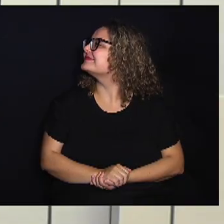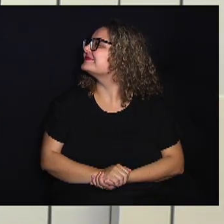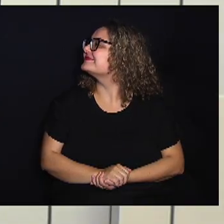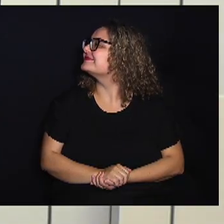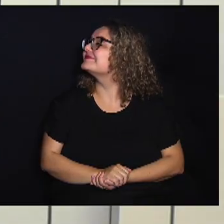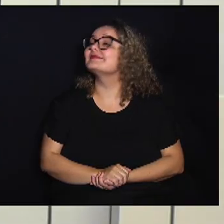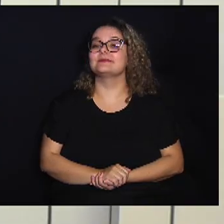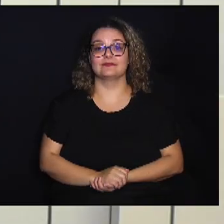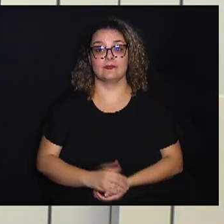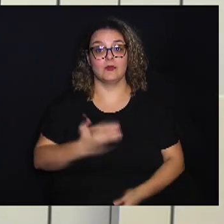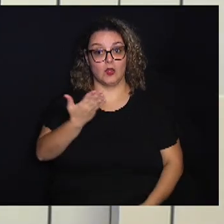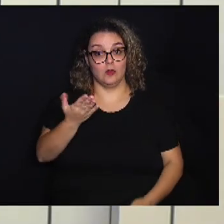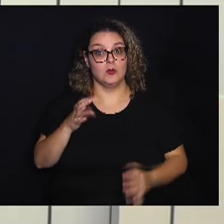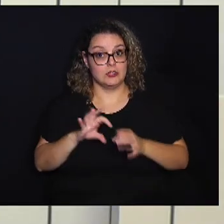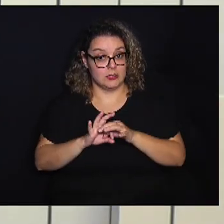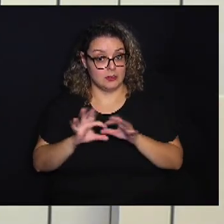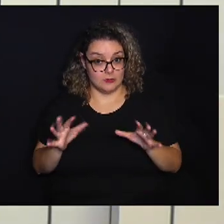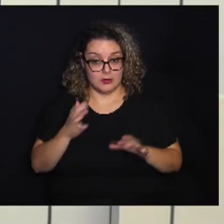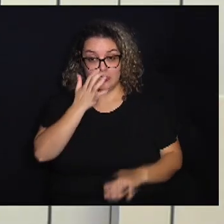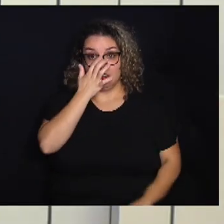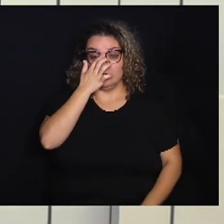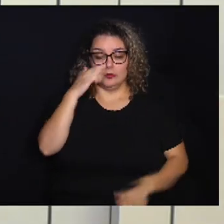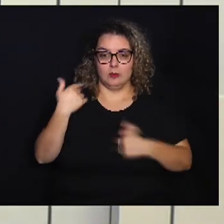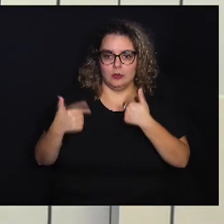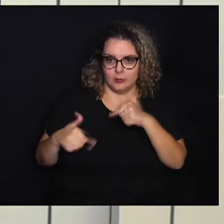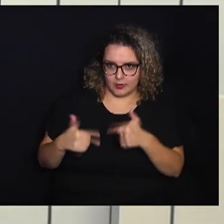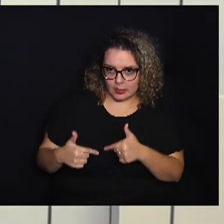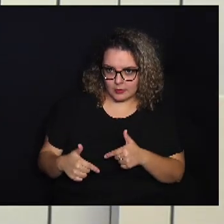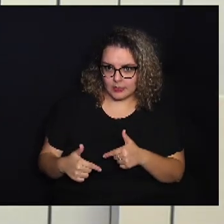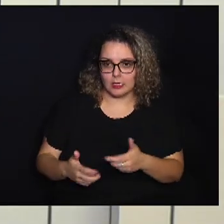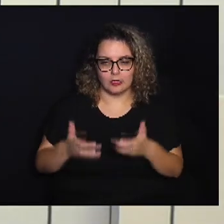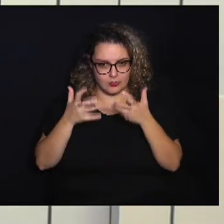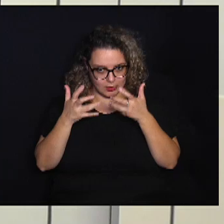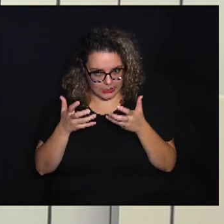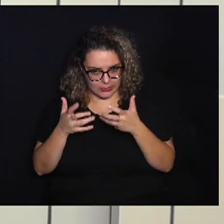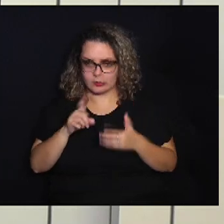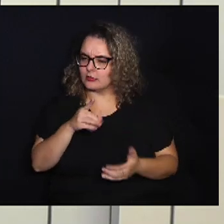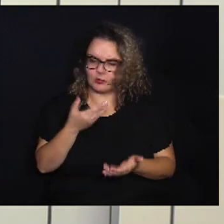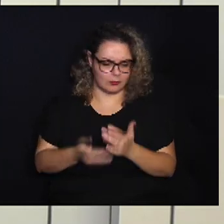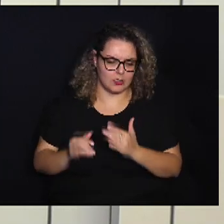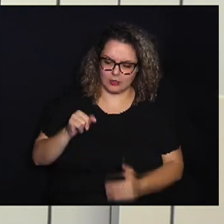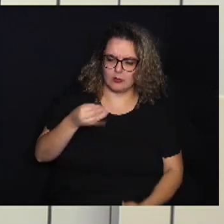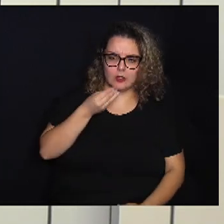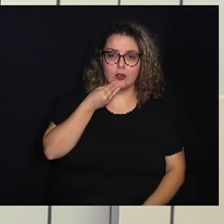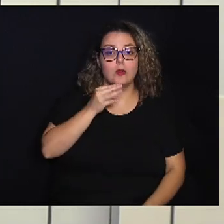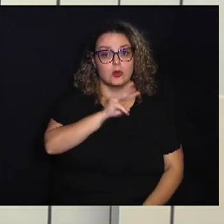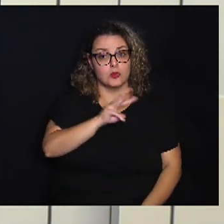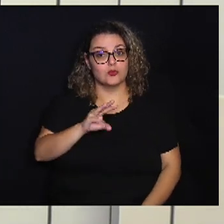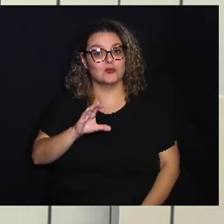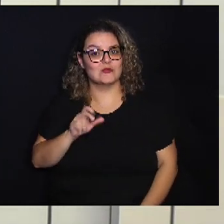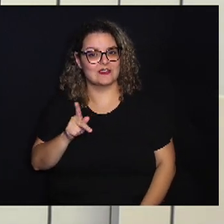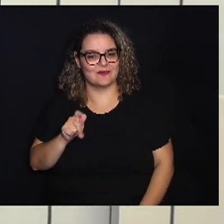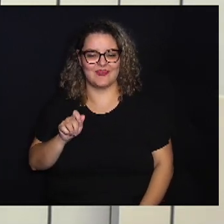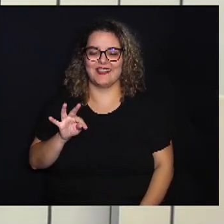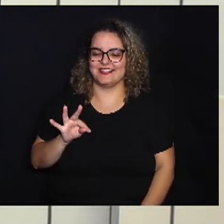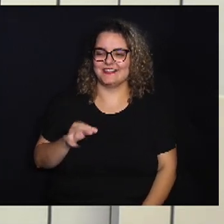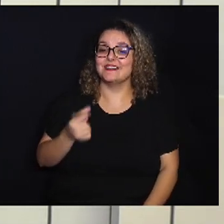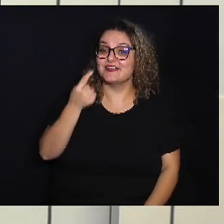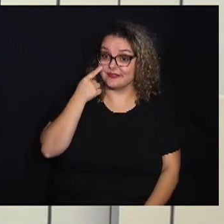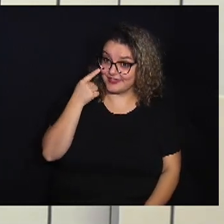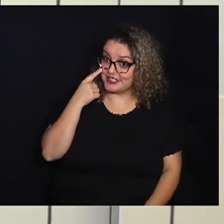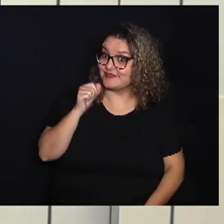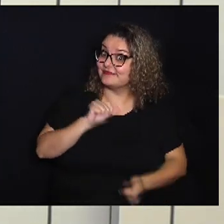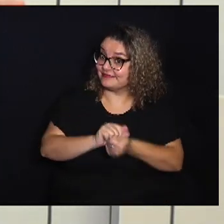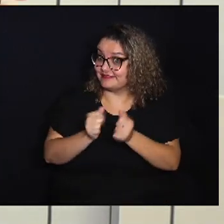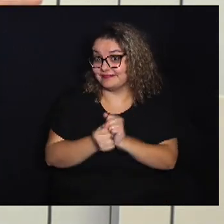Então você que está disponível para o mercado de trabalho, não perca esta oportunidade. Entra no site do CEPAT e veja se você se